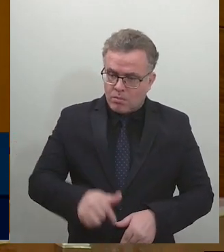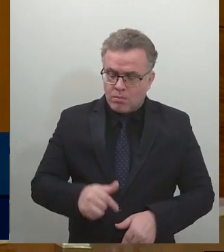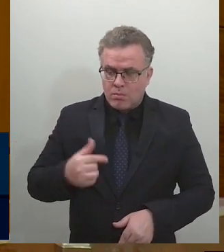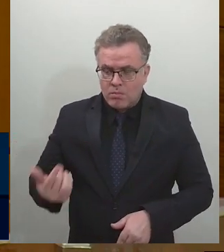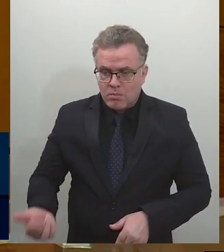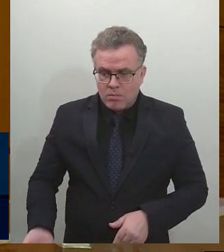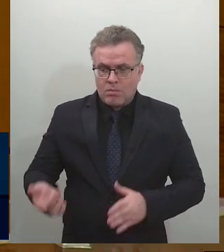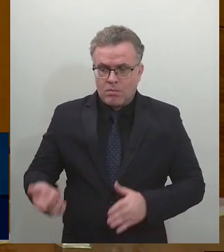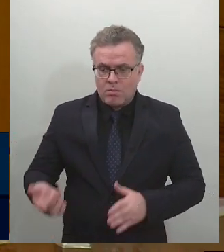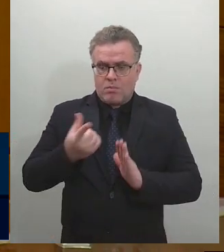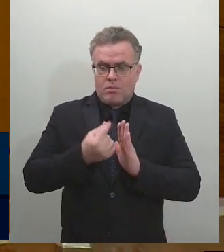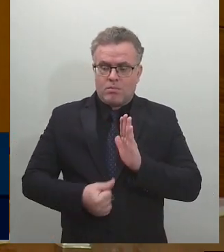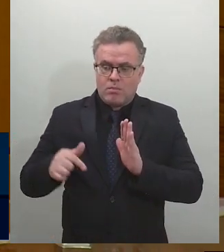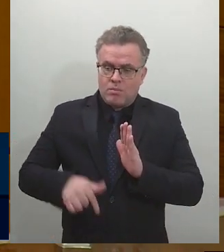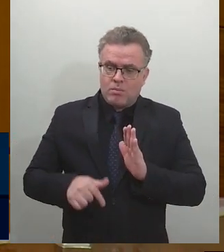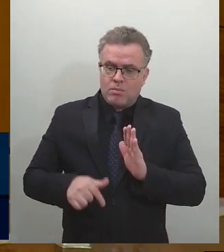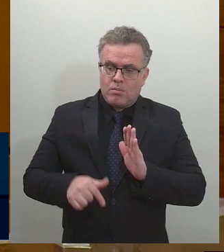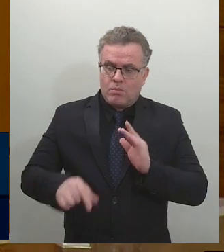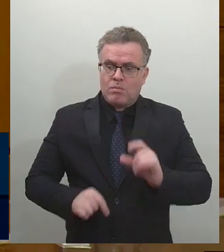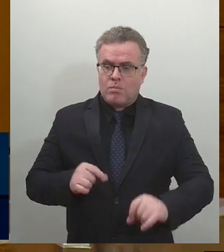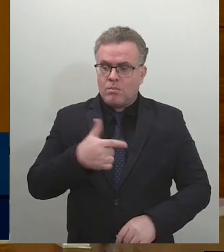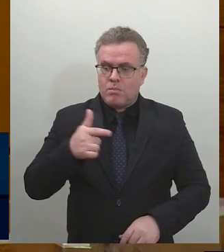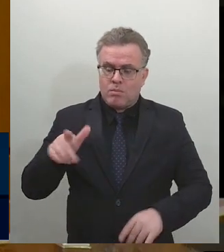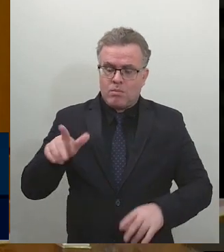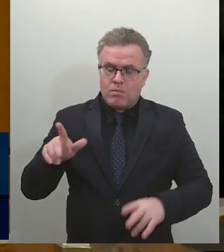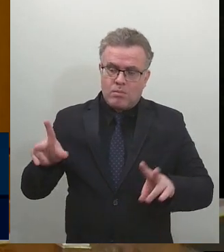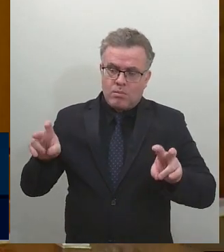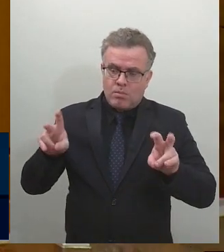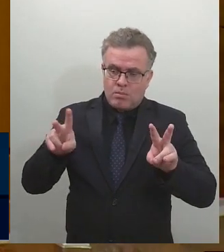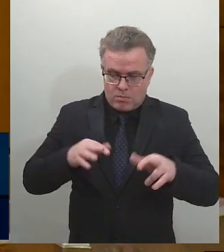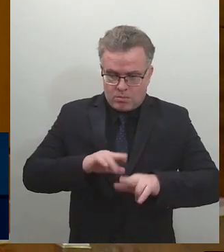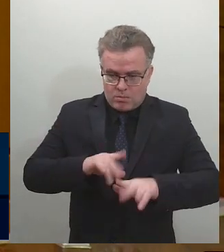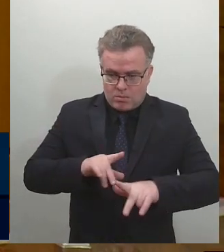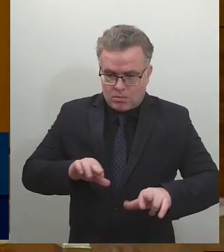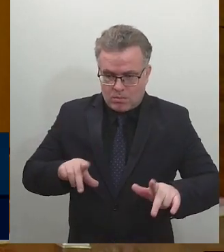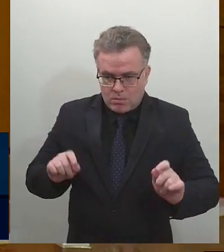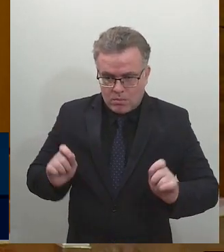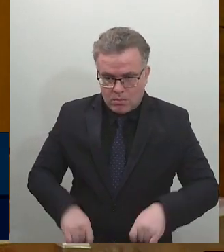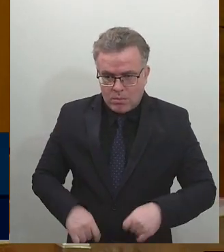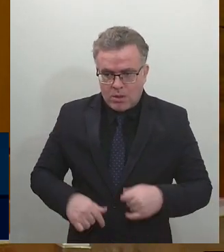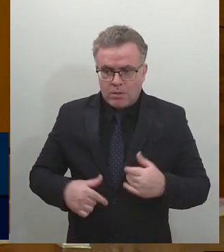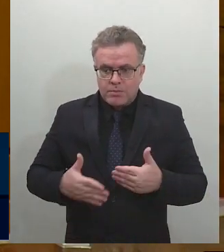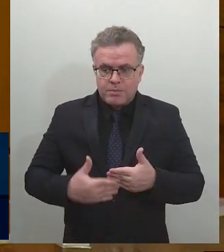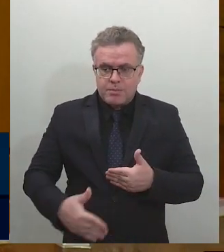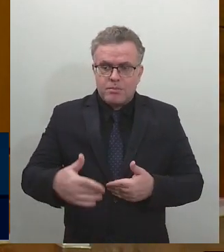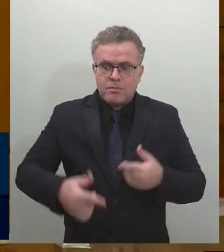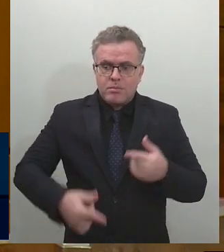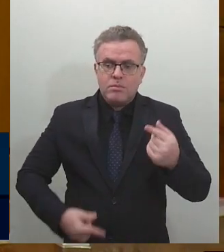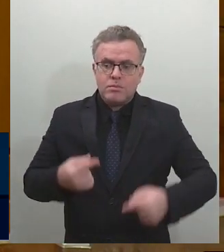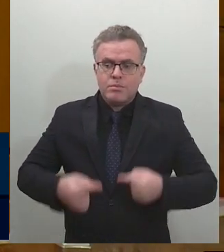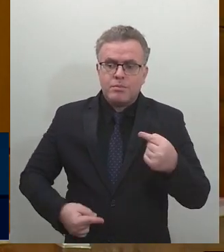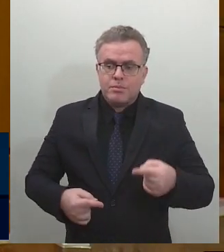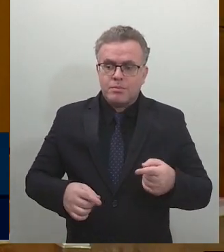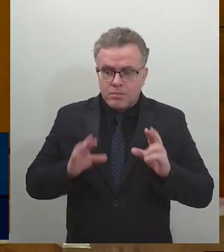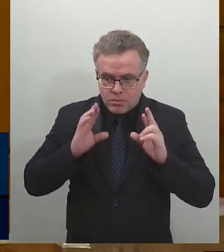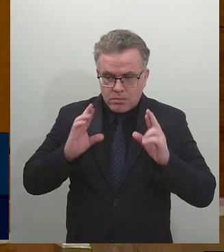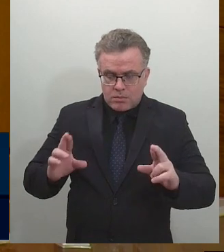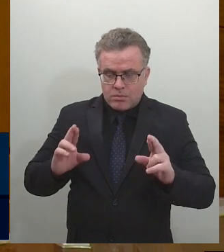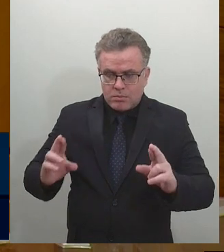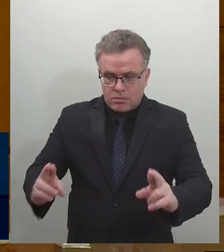outras matérias, que durante os debates, durante as discussões, nós possamos também sempre manter